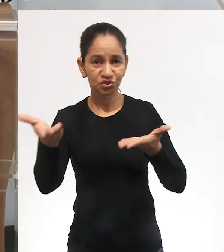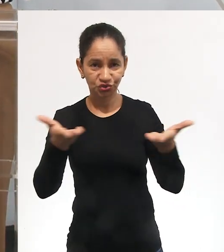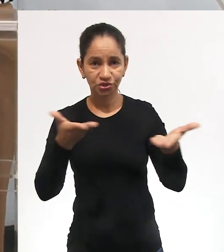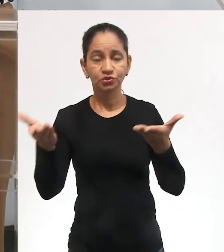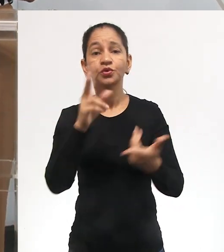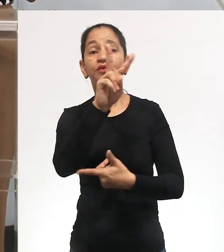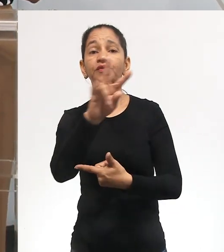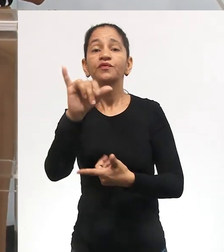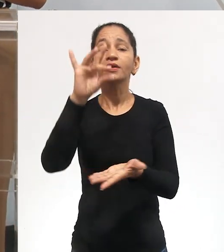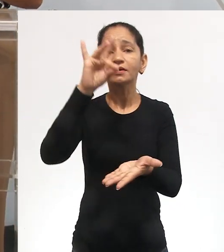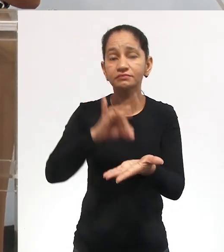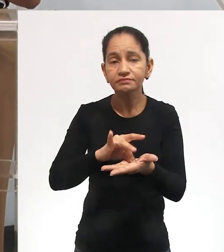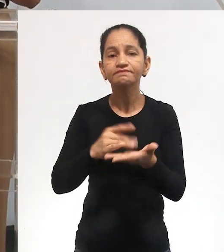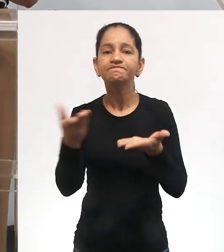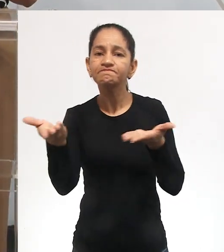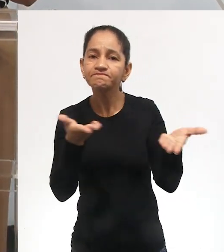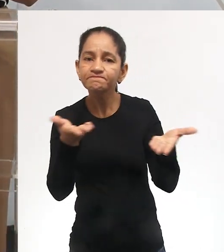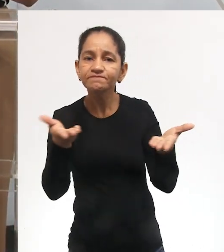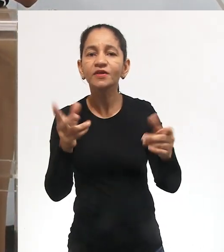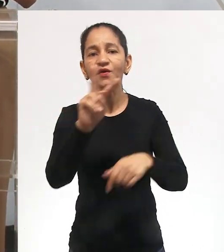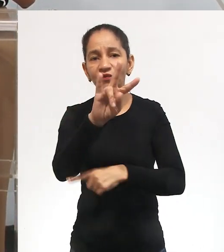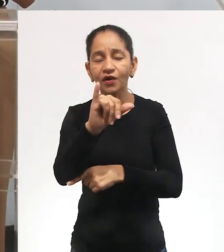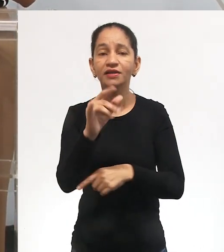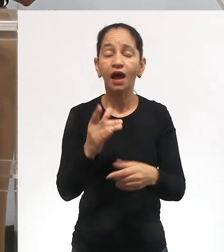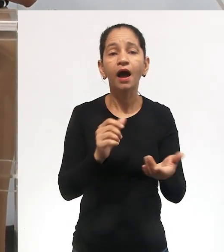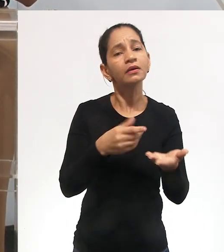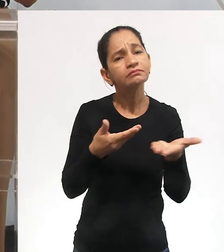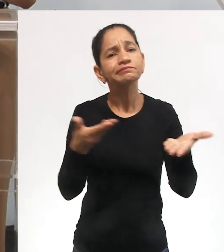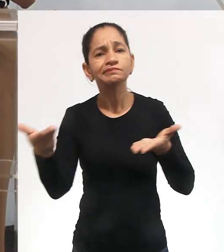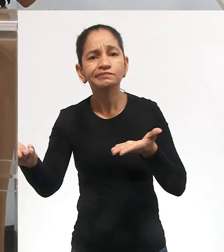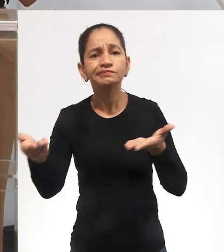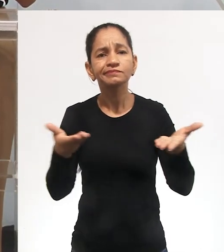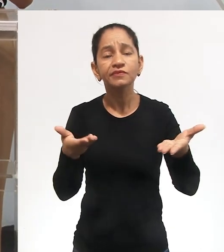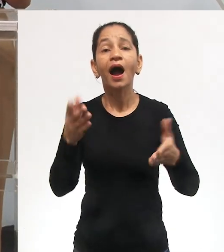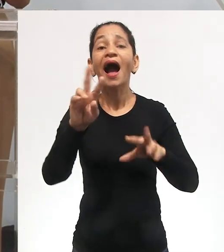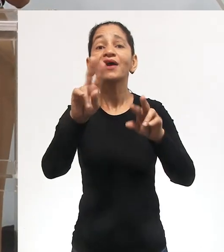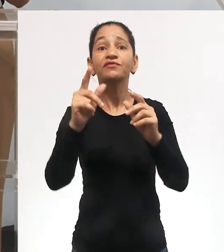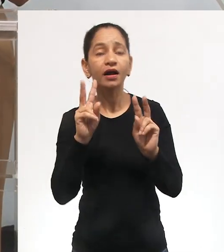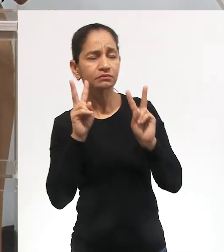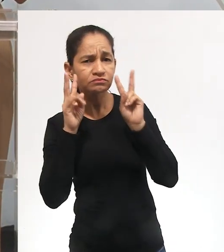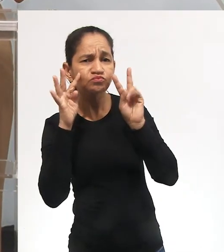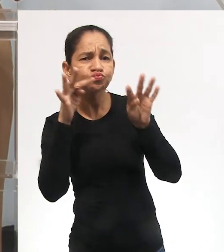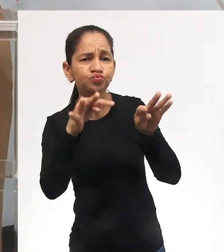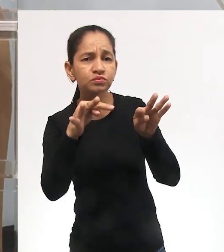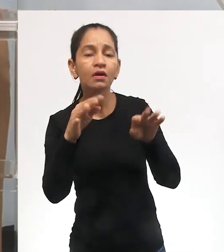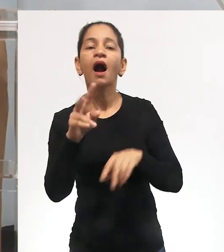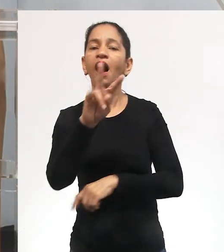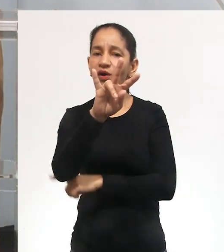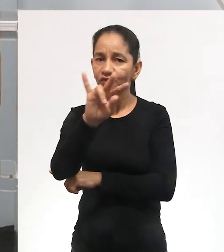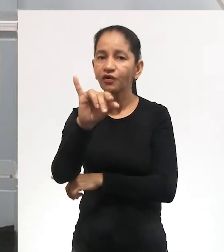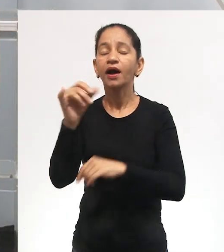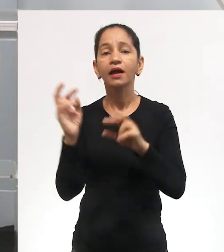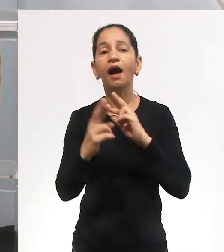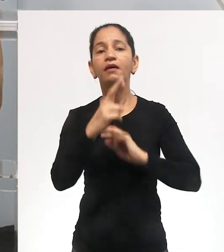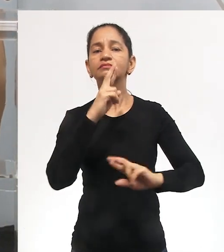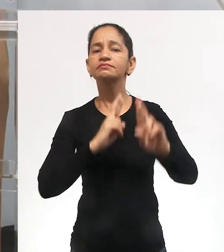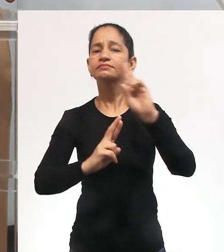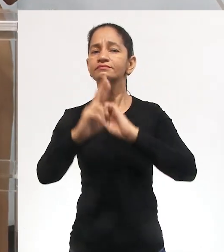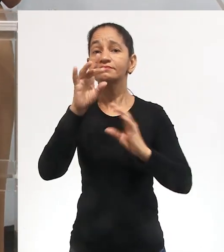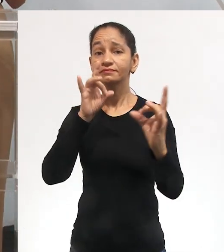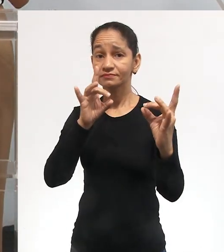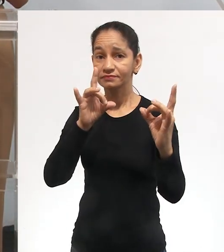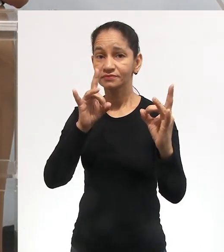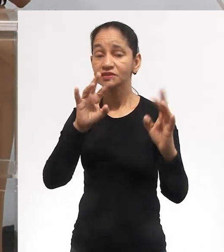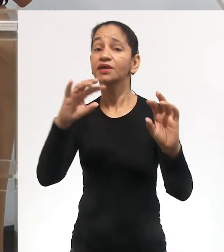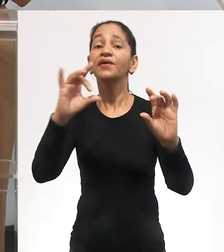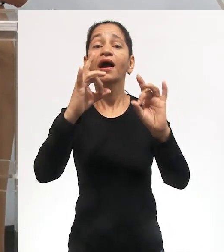estar realizando e conduzindo aquela atividade, mas ele vai ter sempre um olhar atento para elementos que respondem se